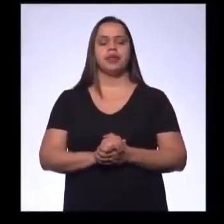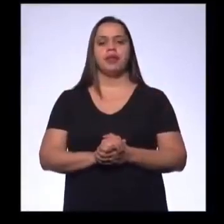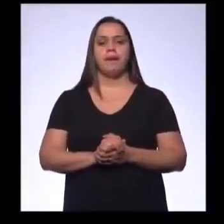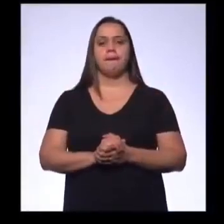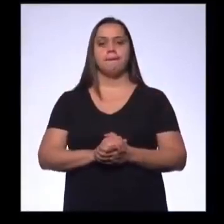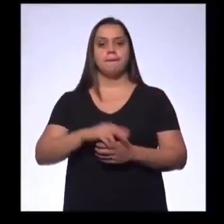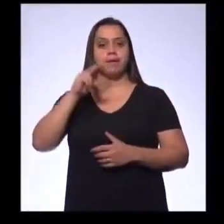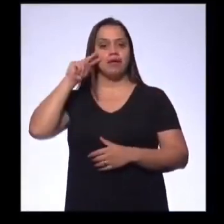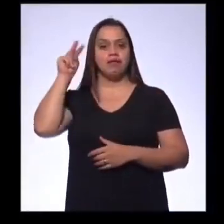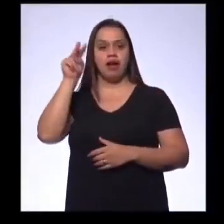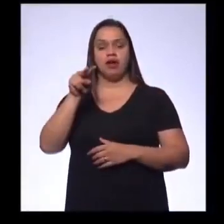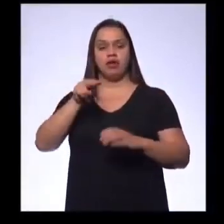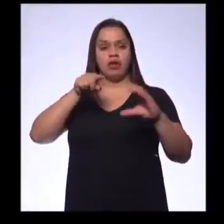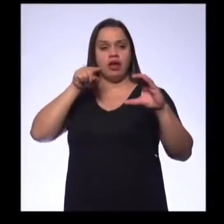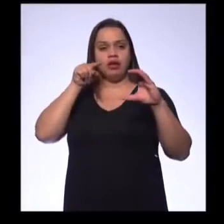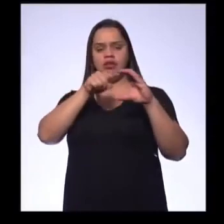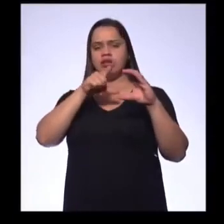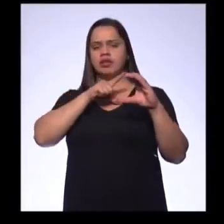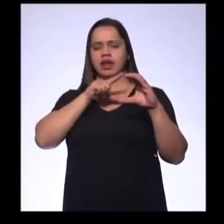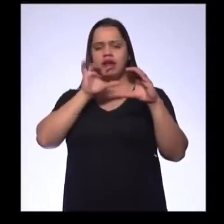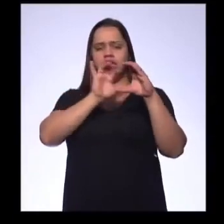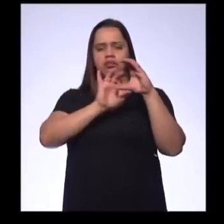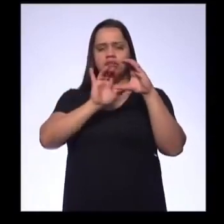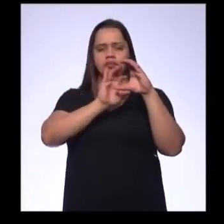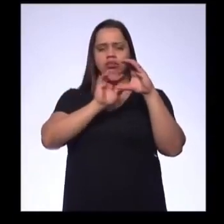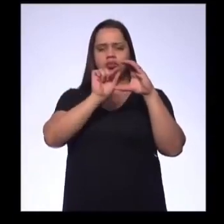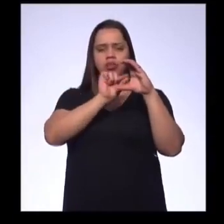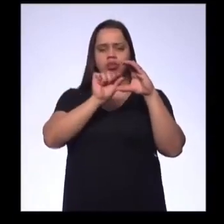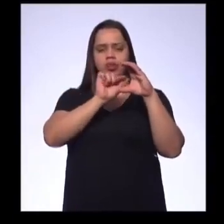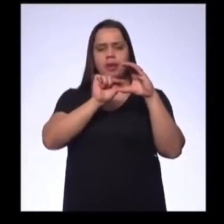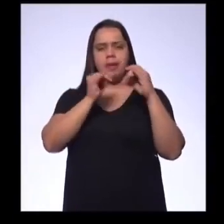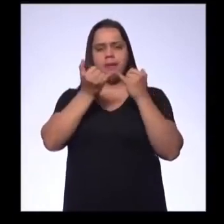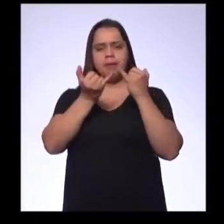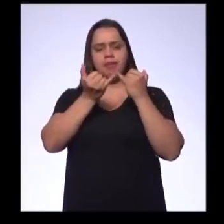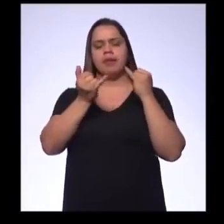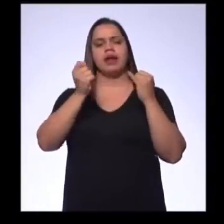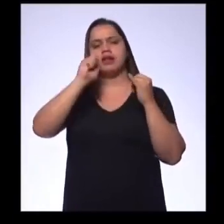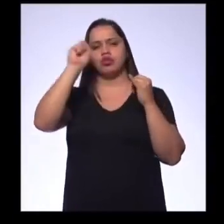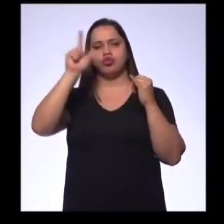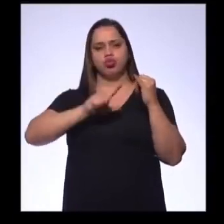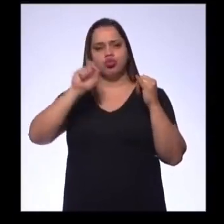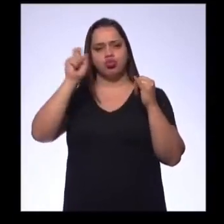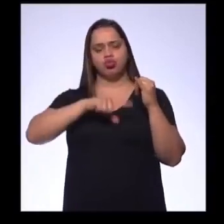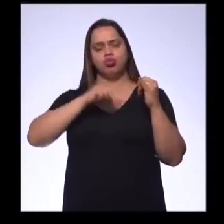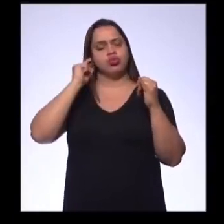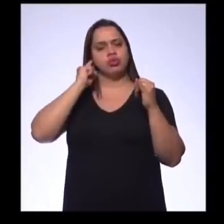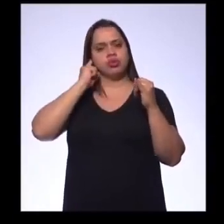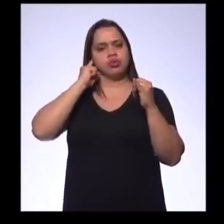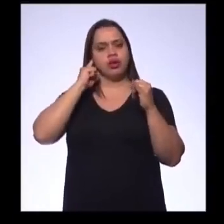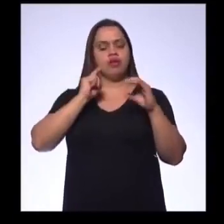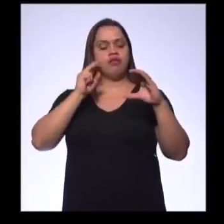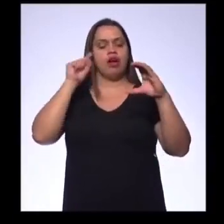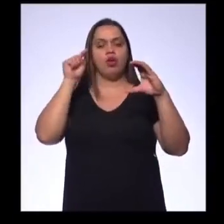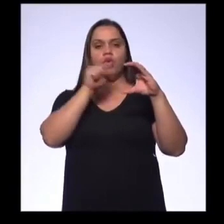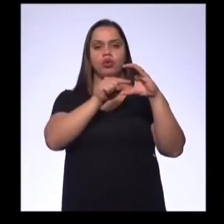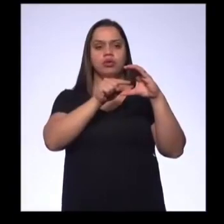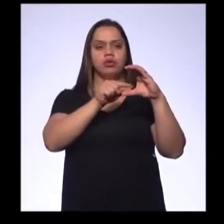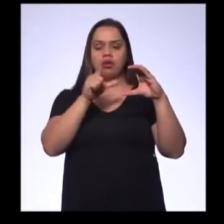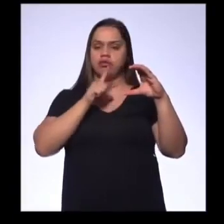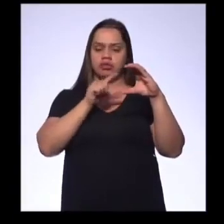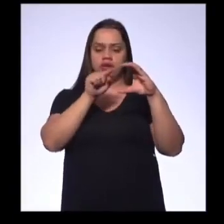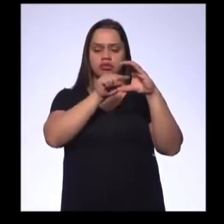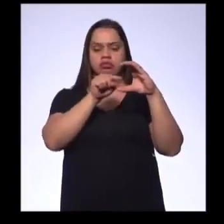até... Não tem uma manchinha aí meio azulada no meio e tal? Você vai olhar bem para o centro dela, onde tem